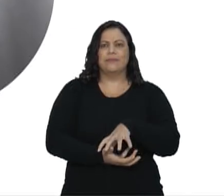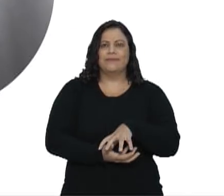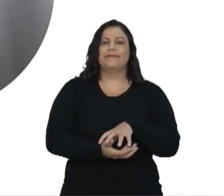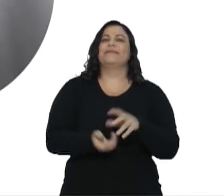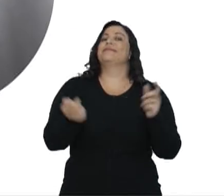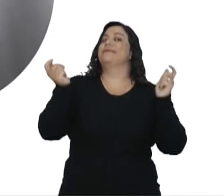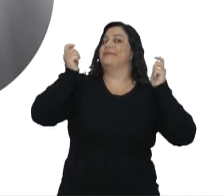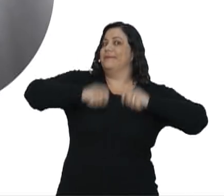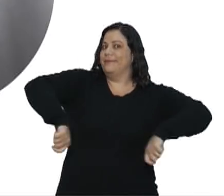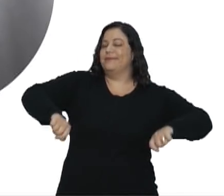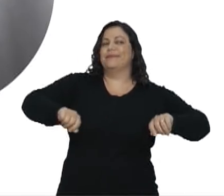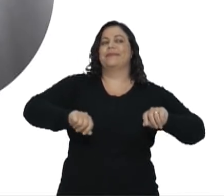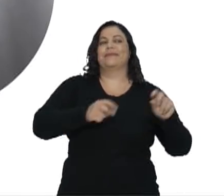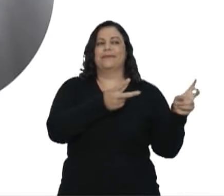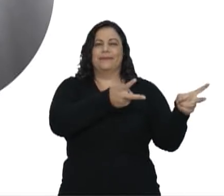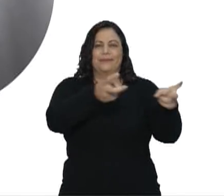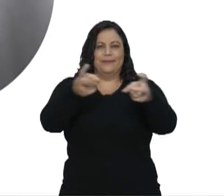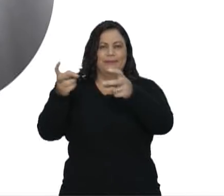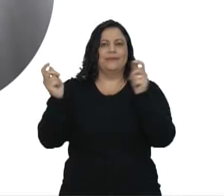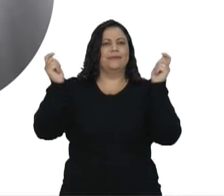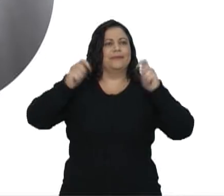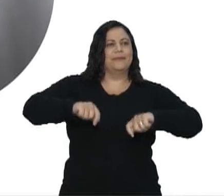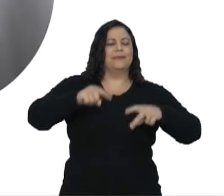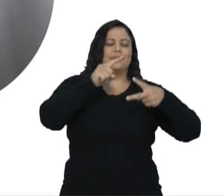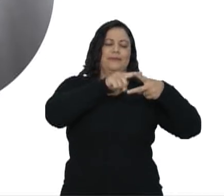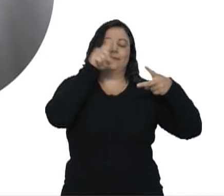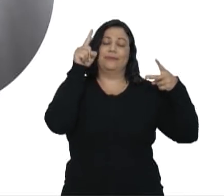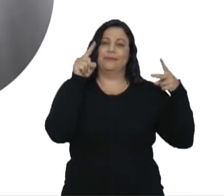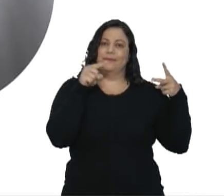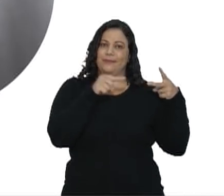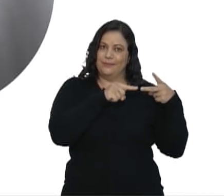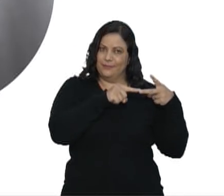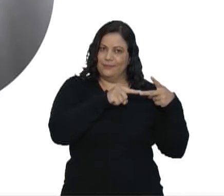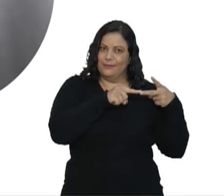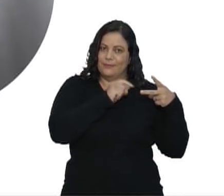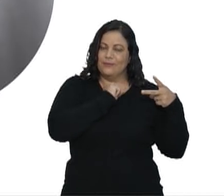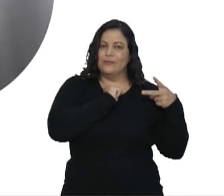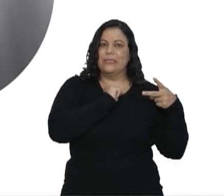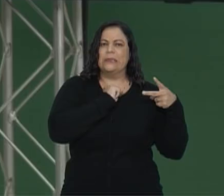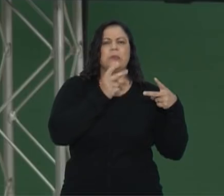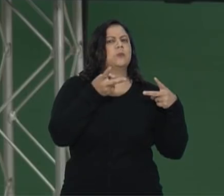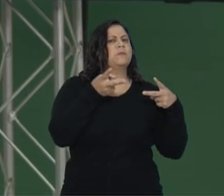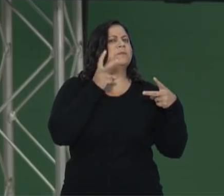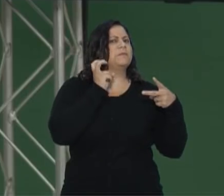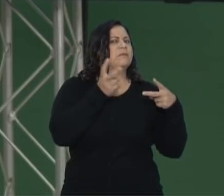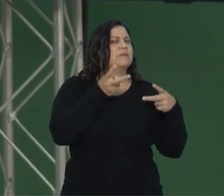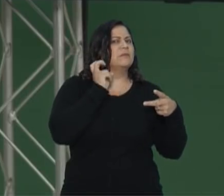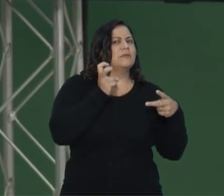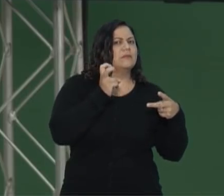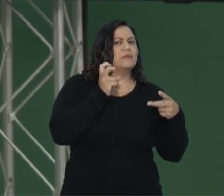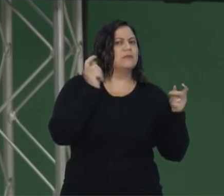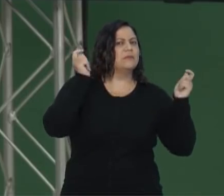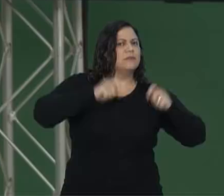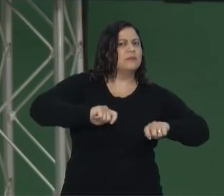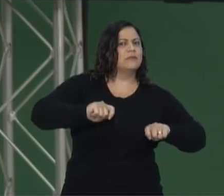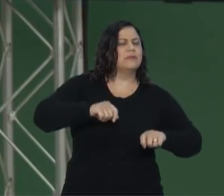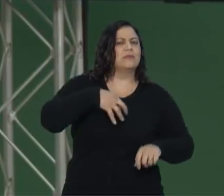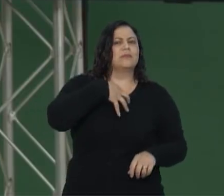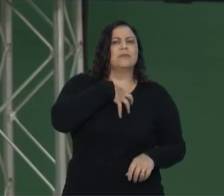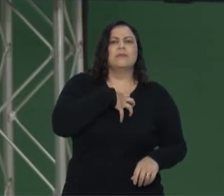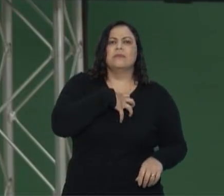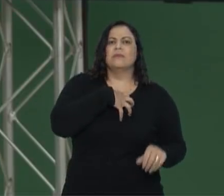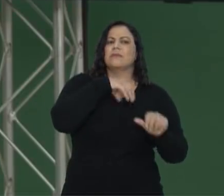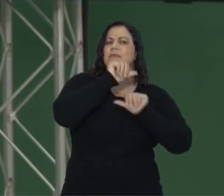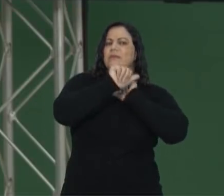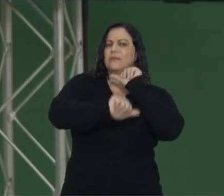natureza. Entre elas, podemos citar essas duas que eu apresentei para vocês. Percebam que aqui são situações de